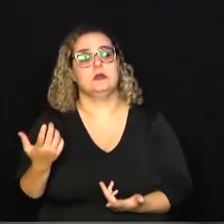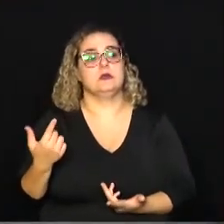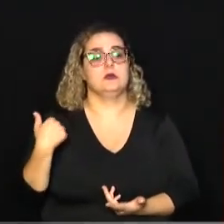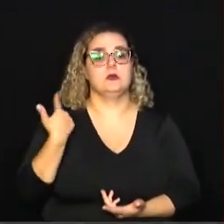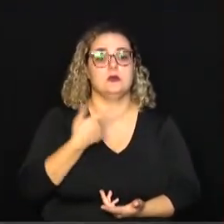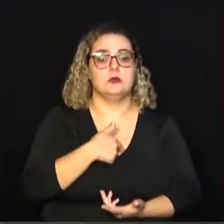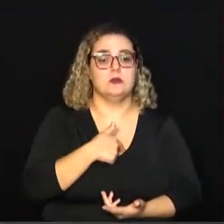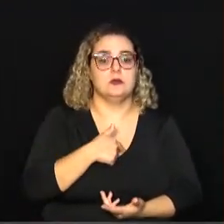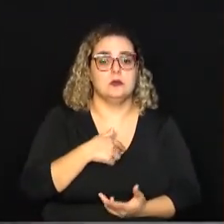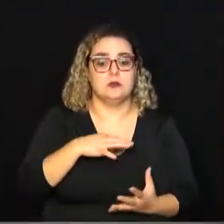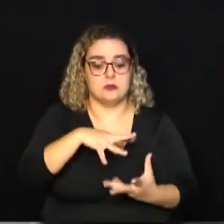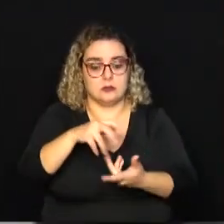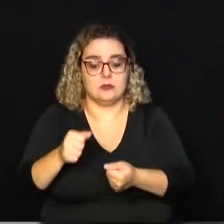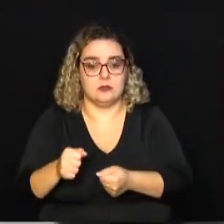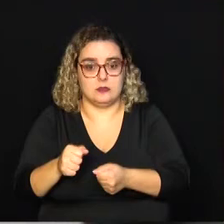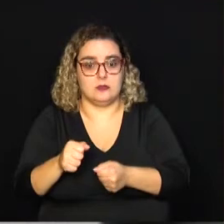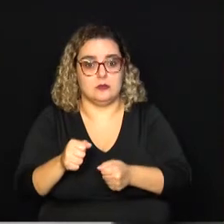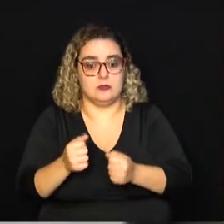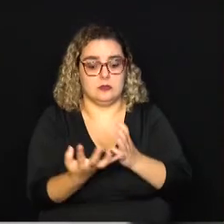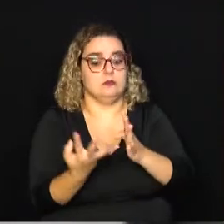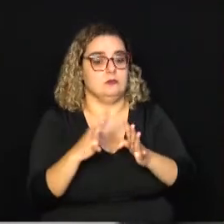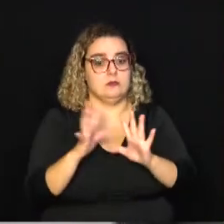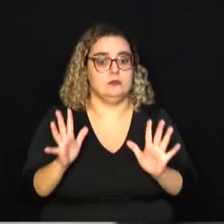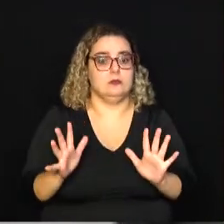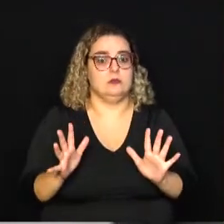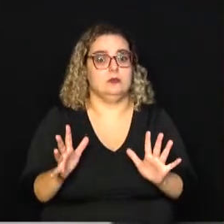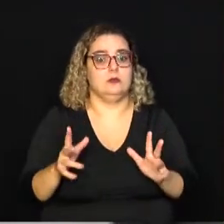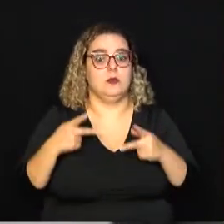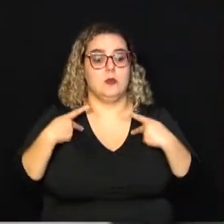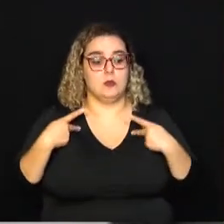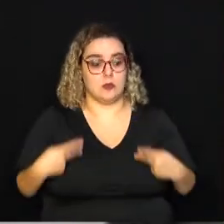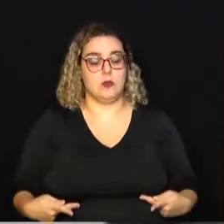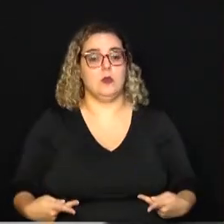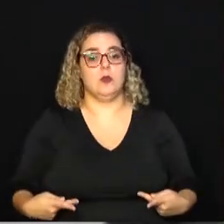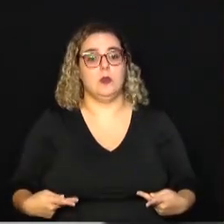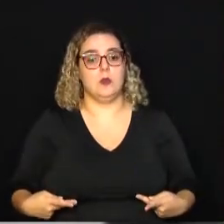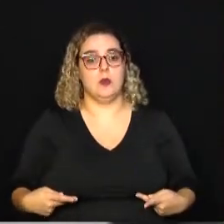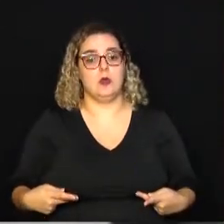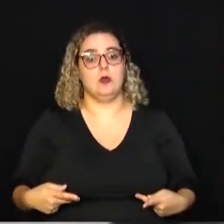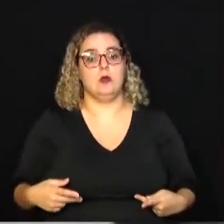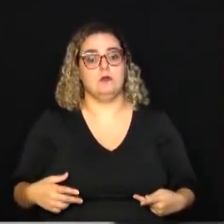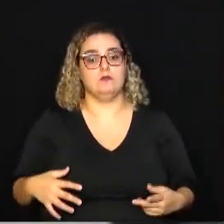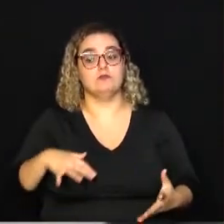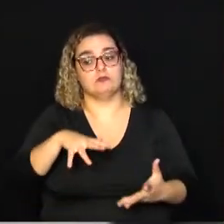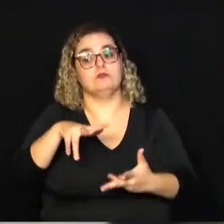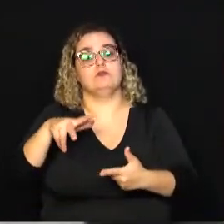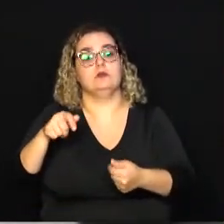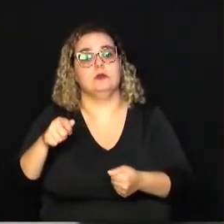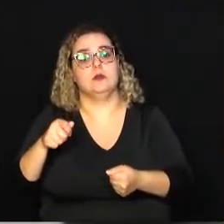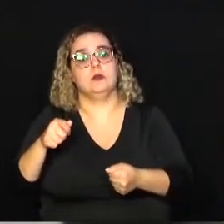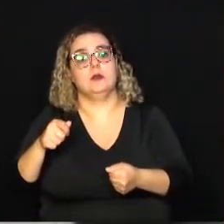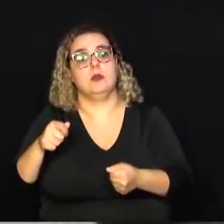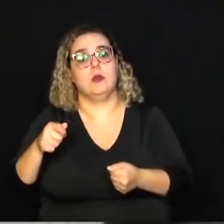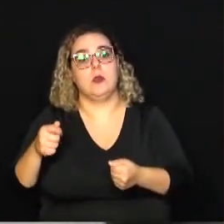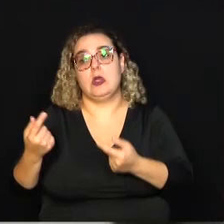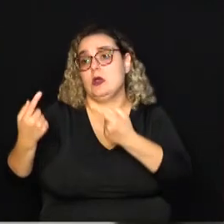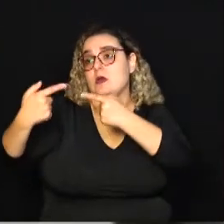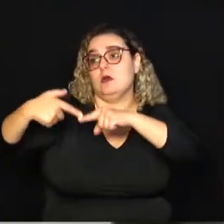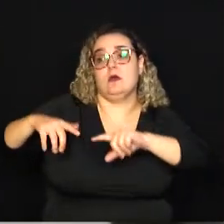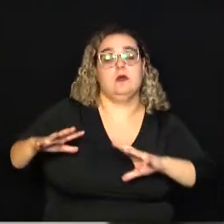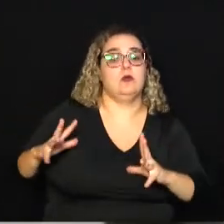nada, porque nós temos uma postura no cenário internacional que é uma postura que entra em contradição com o mundo inteiro,